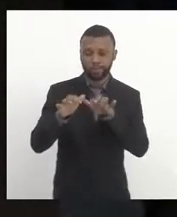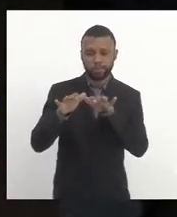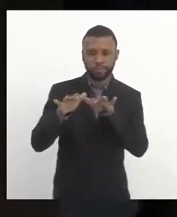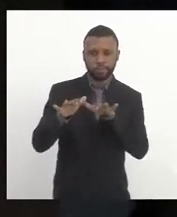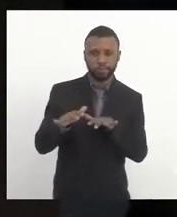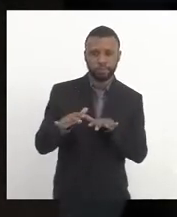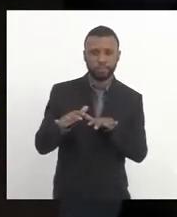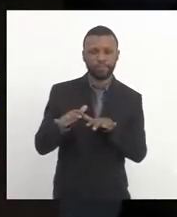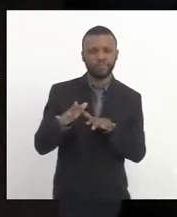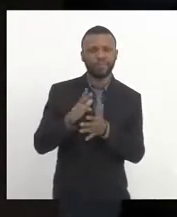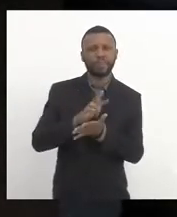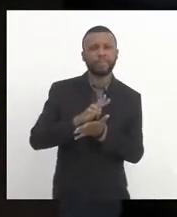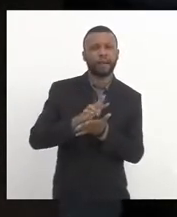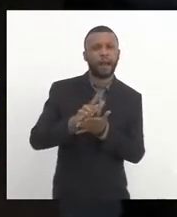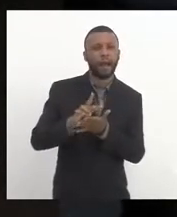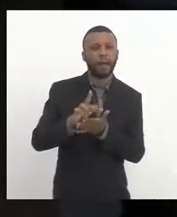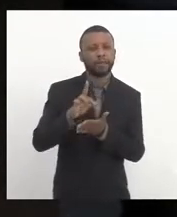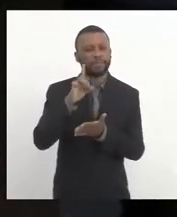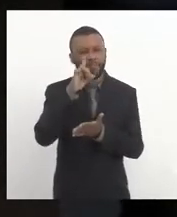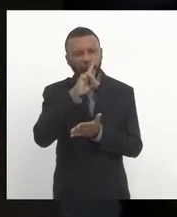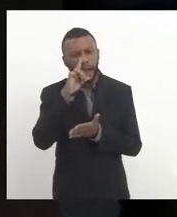cheio de erros técnicos.